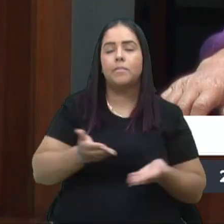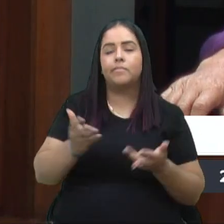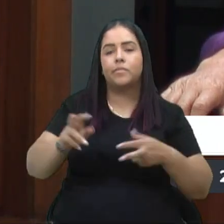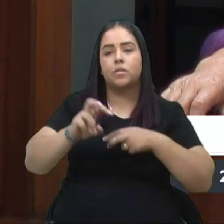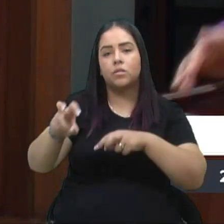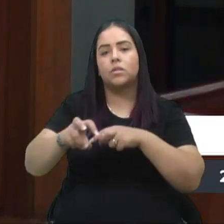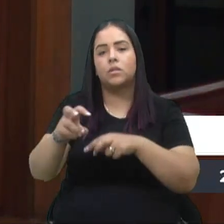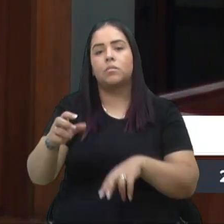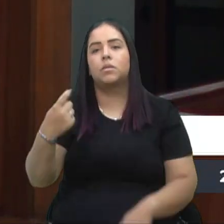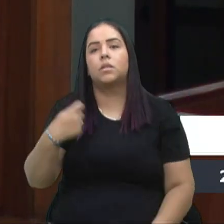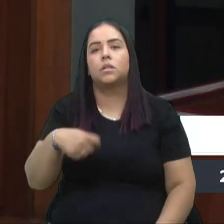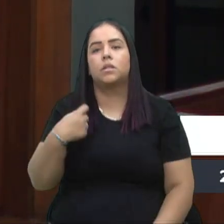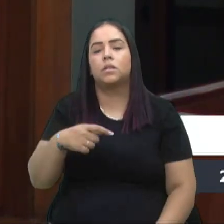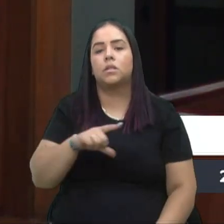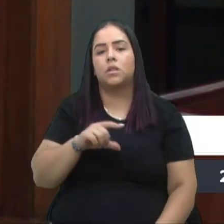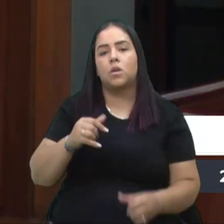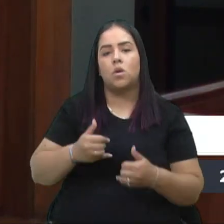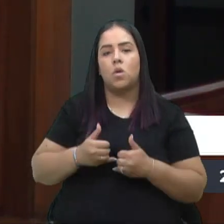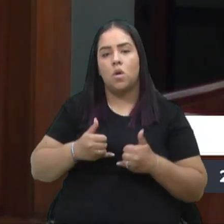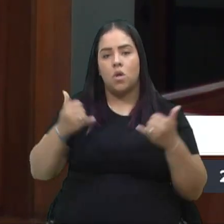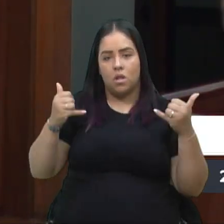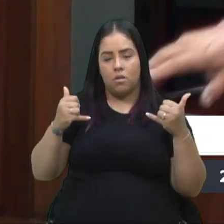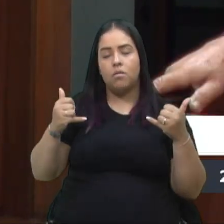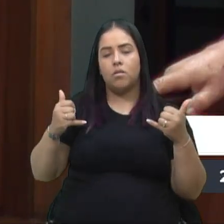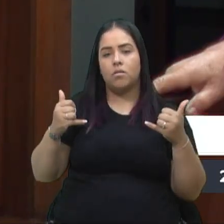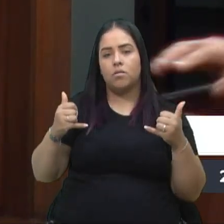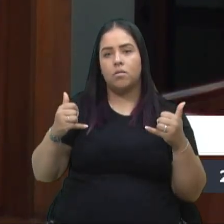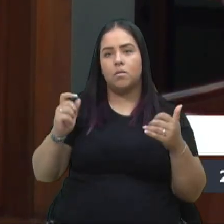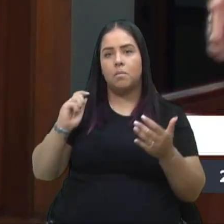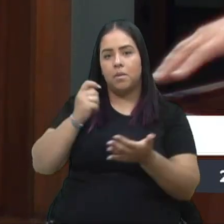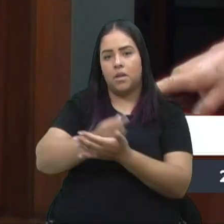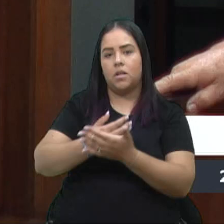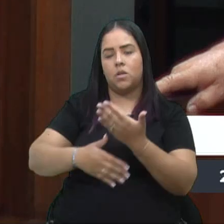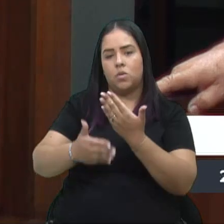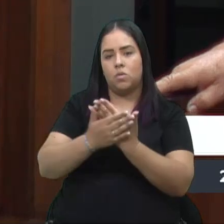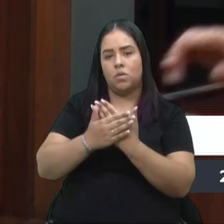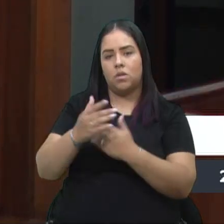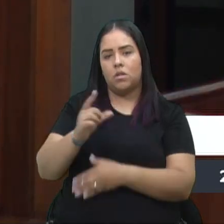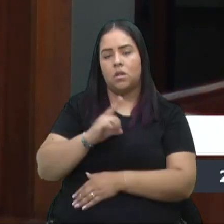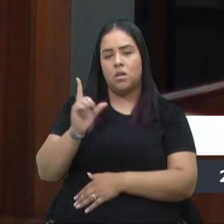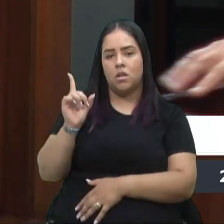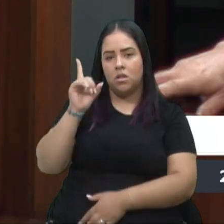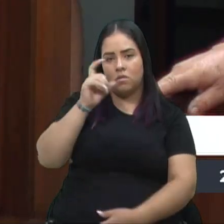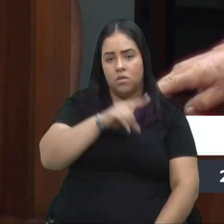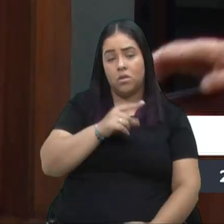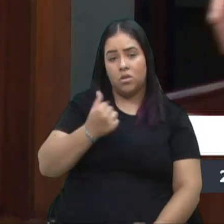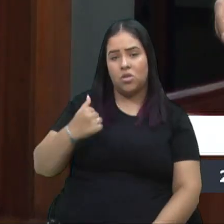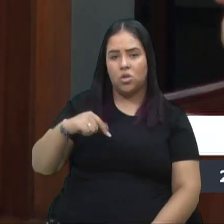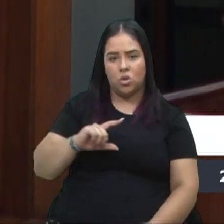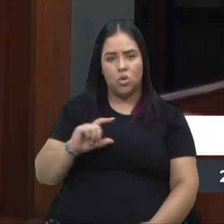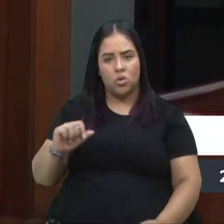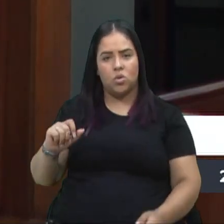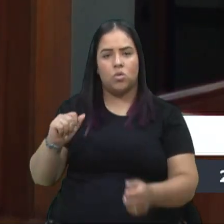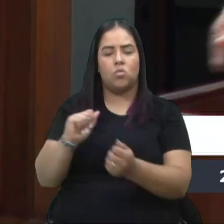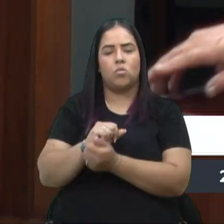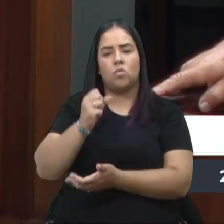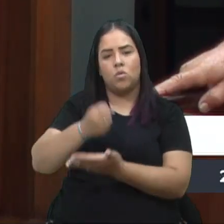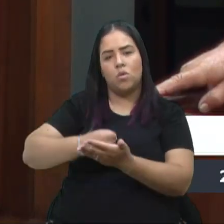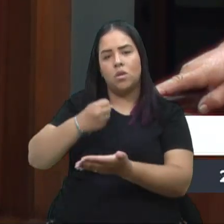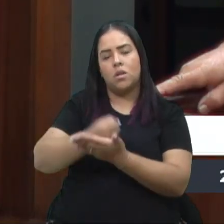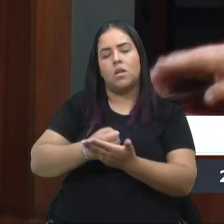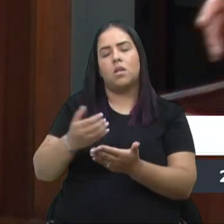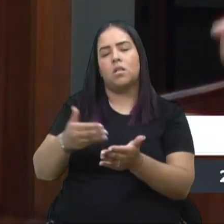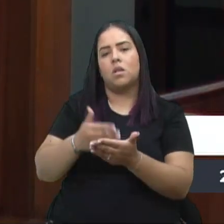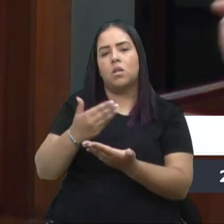que tenha necessidade nos orgulha e a vereador Santo paga a conta e tem mais essa dificuldade mas tamo junto vamos lutar até